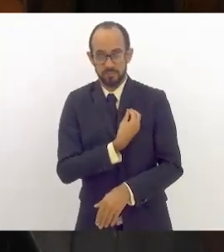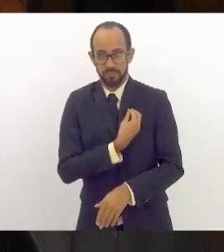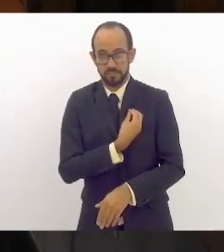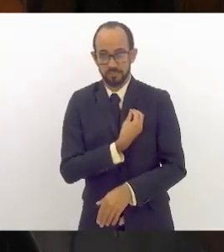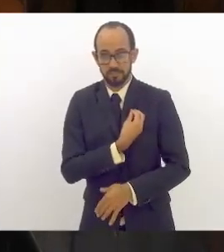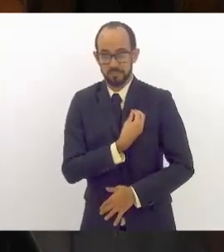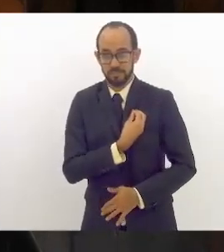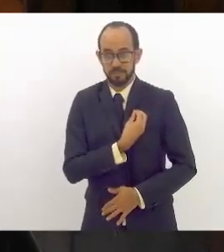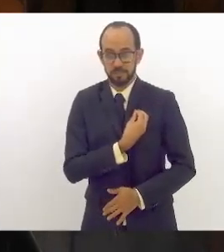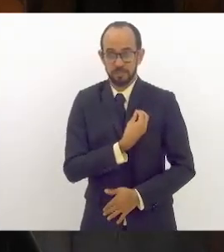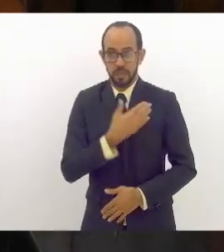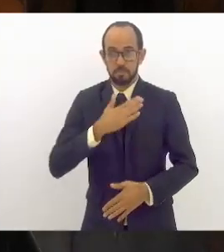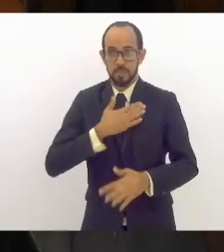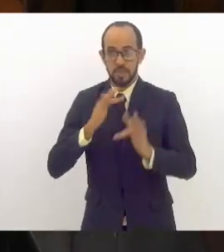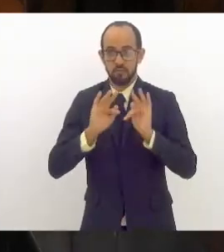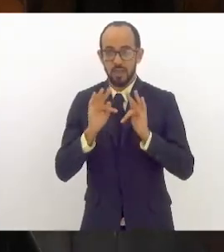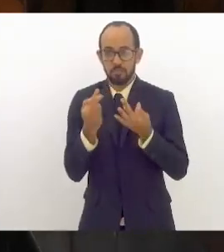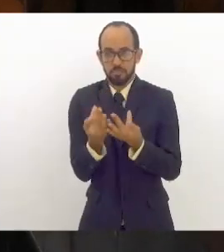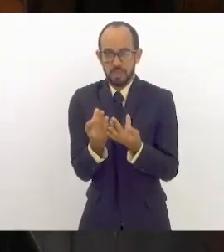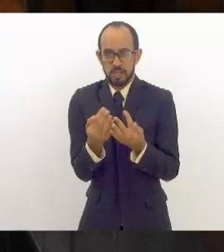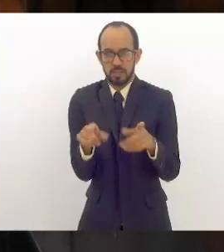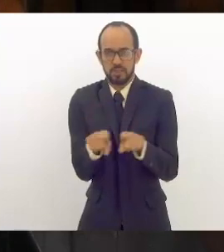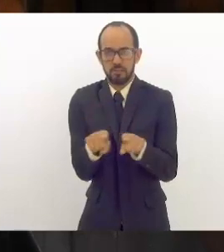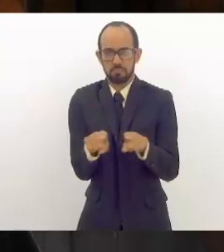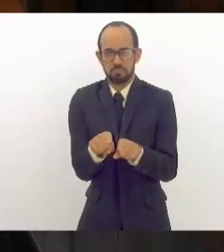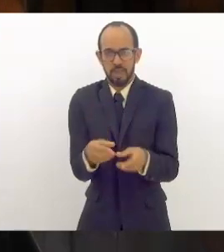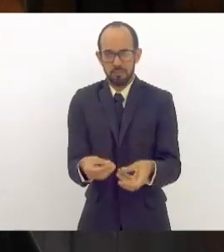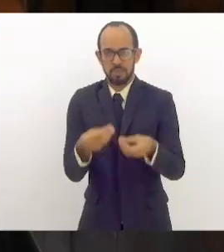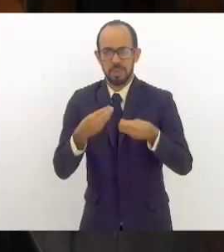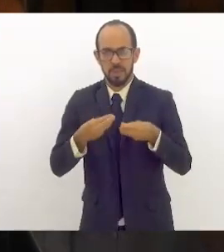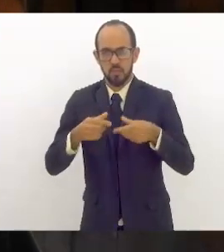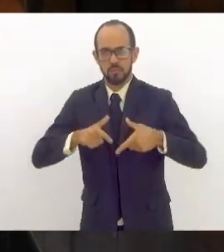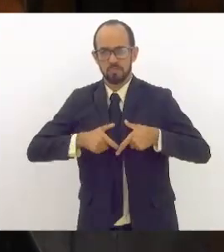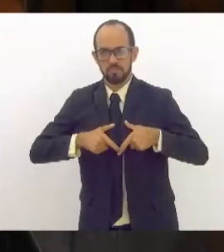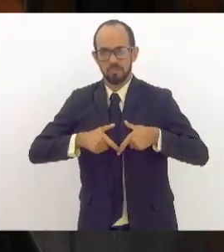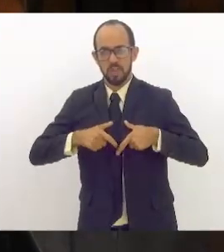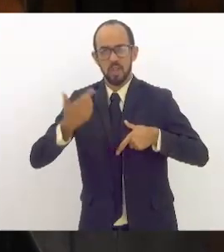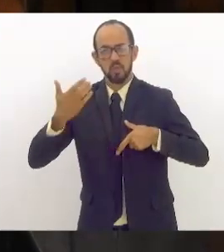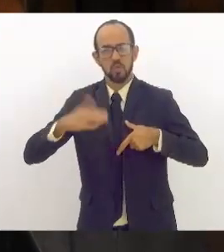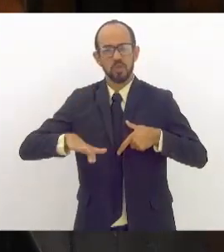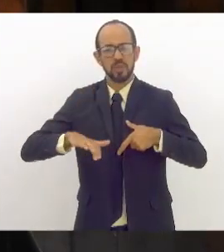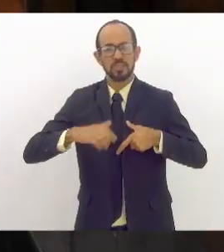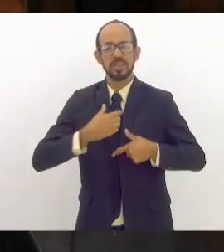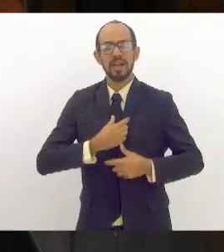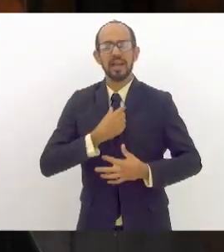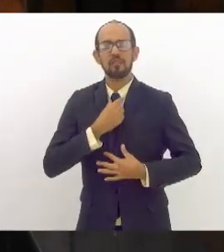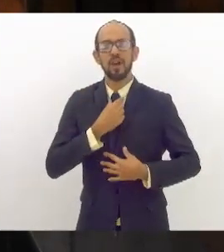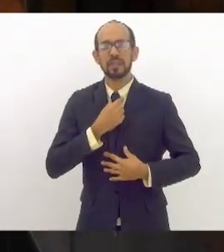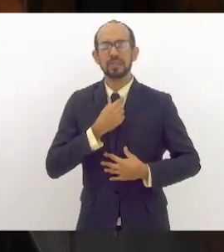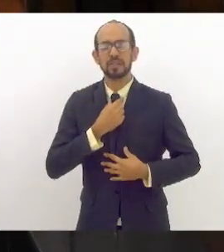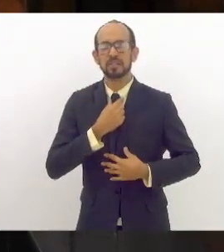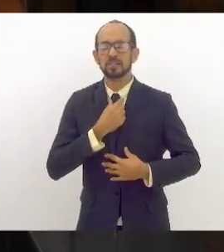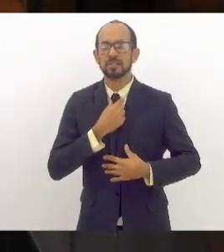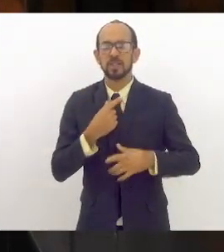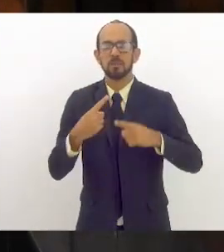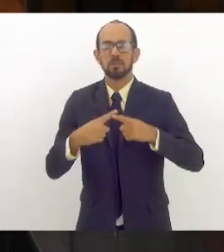a minha família que acaba de me entregar essa medalha por isso que eu não botei a gravata quero lançar uma campanha contra a meia e contra a